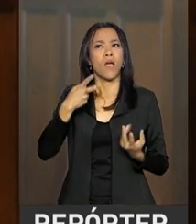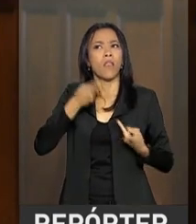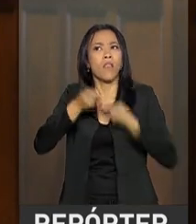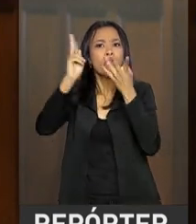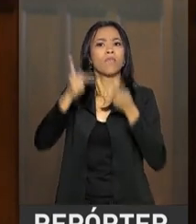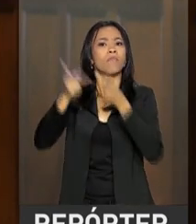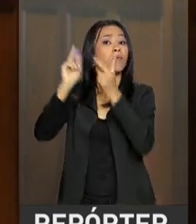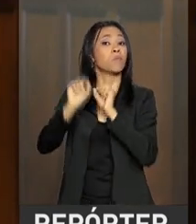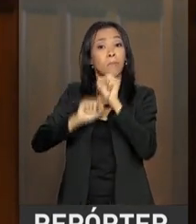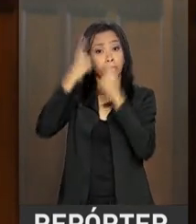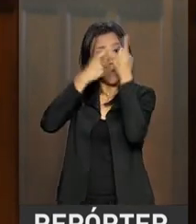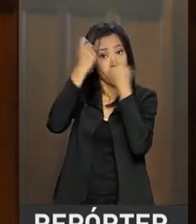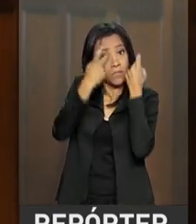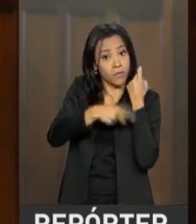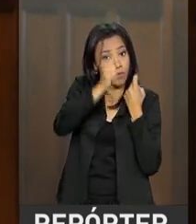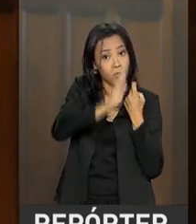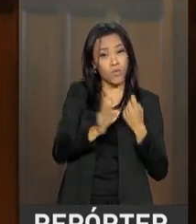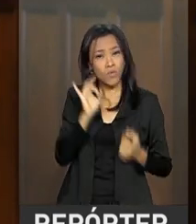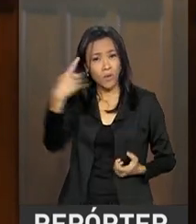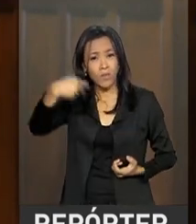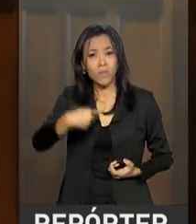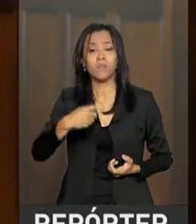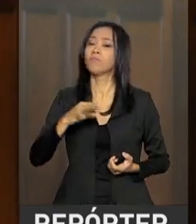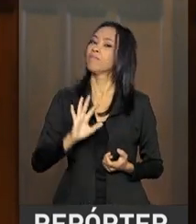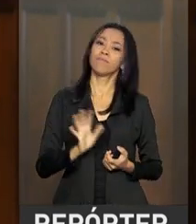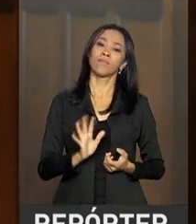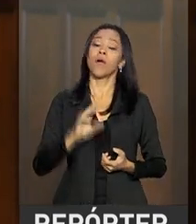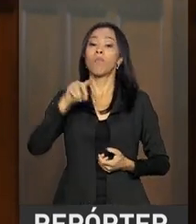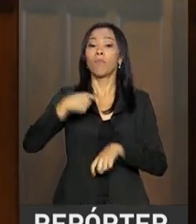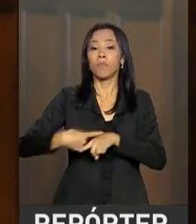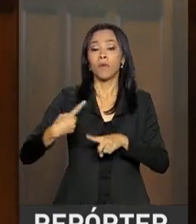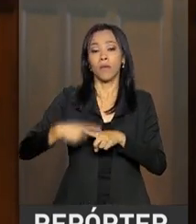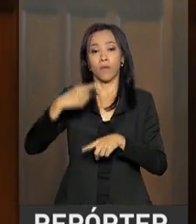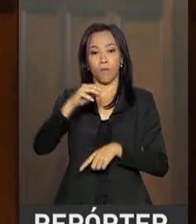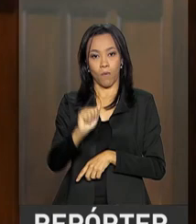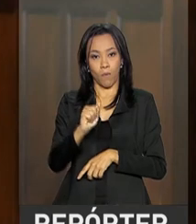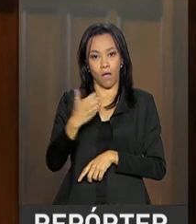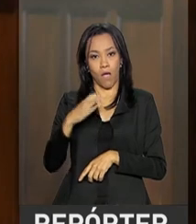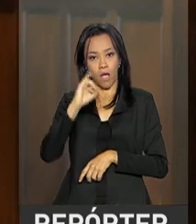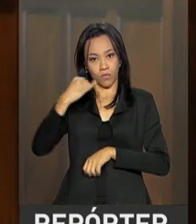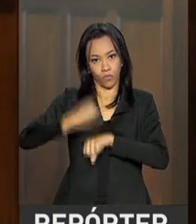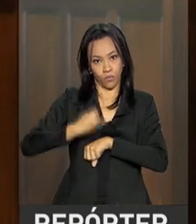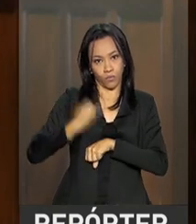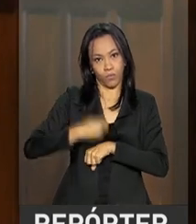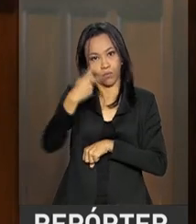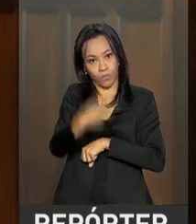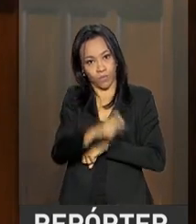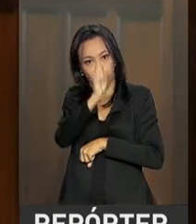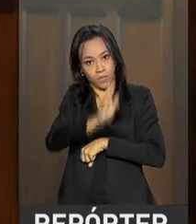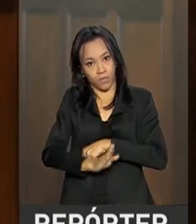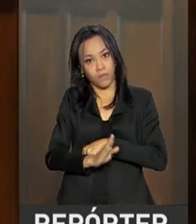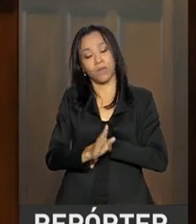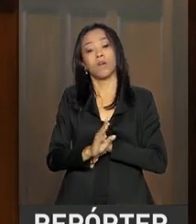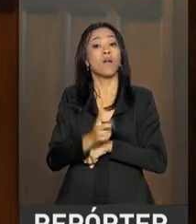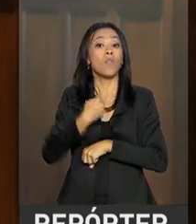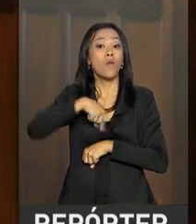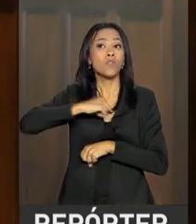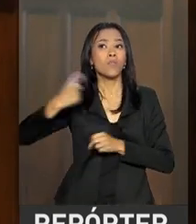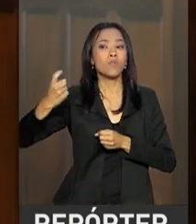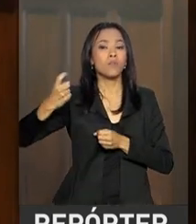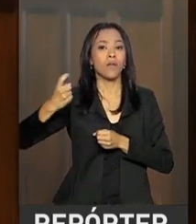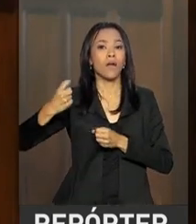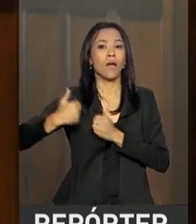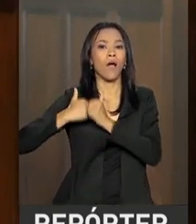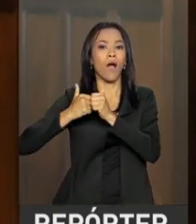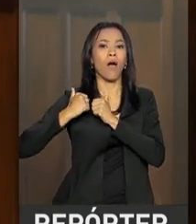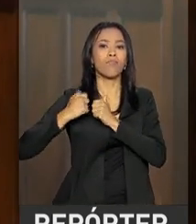mas não apenas isso que neste caso especificamente do açu que está repercutindo mais nesse momento nós somos parceiros nós